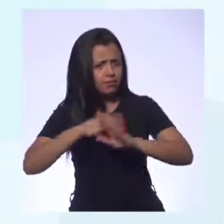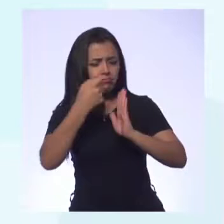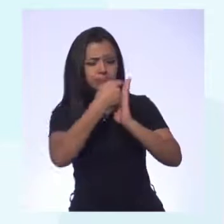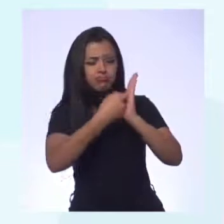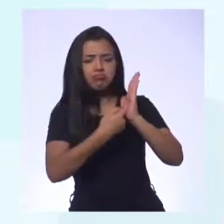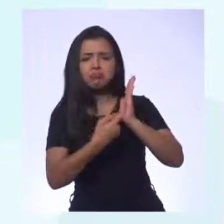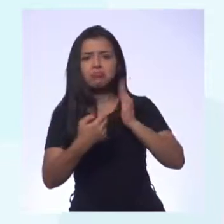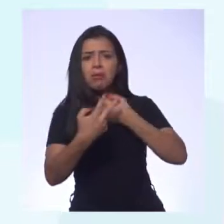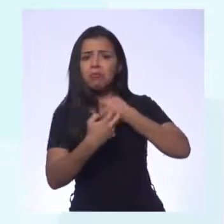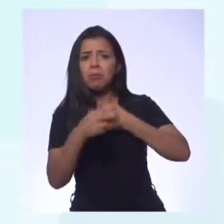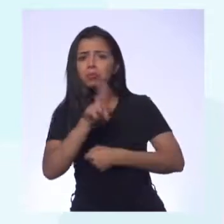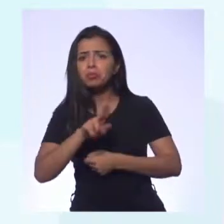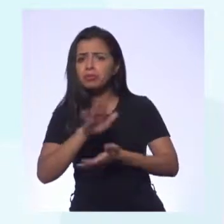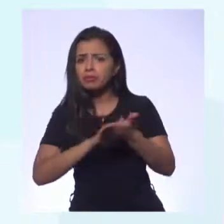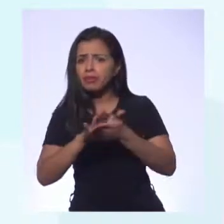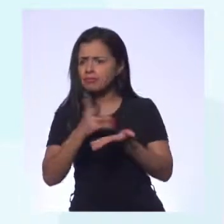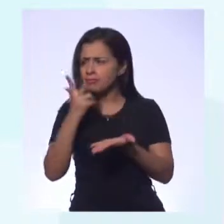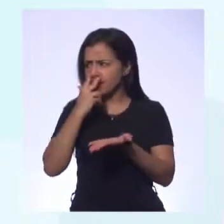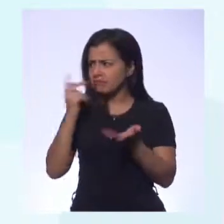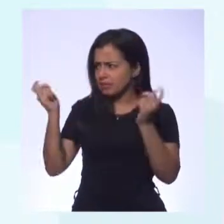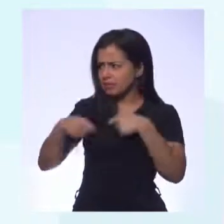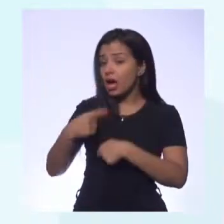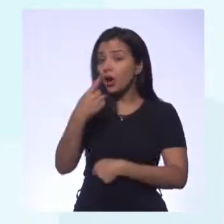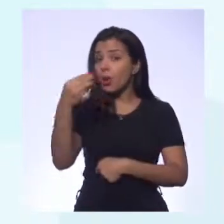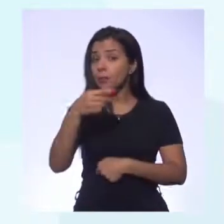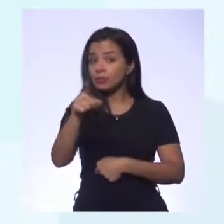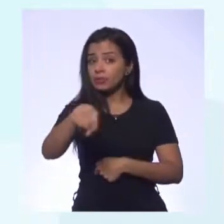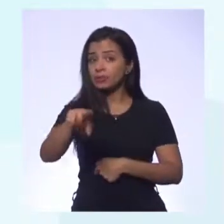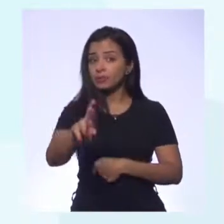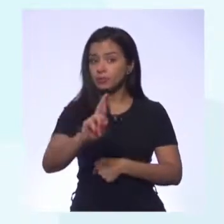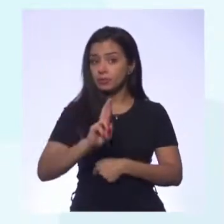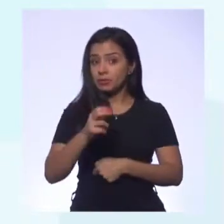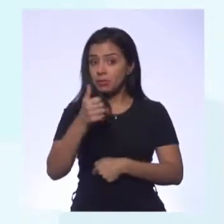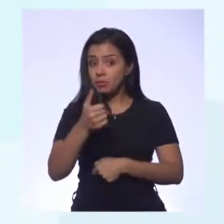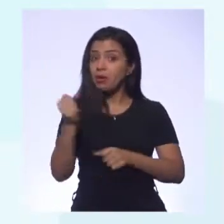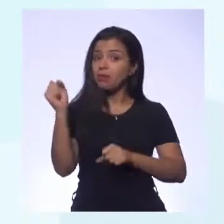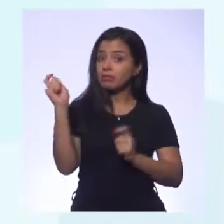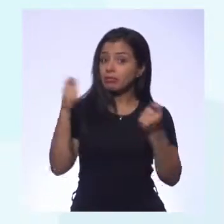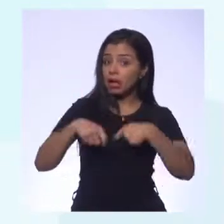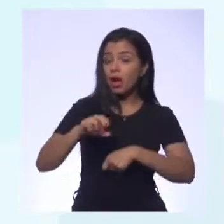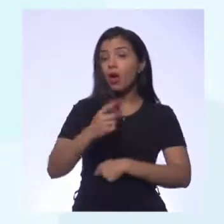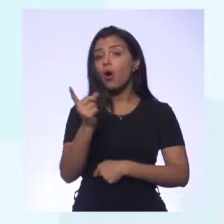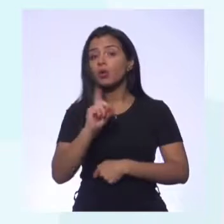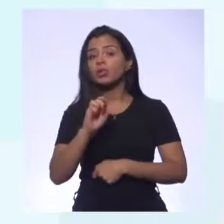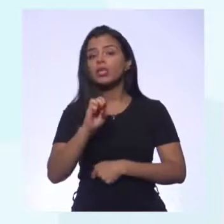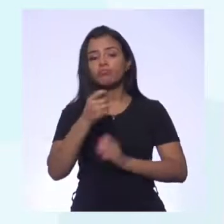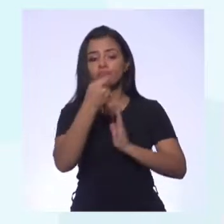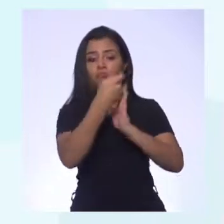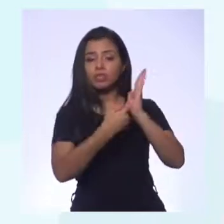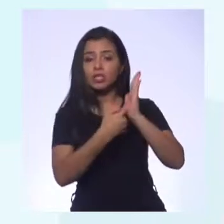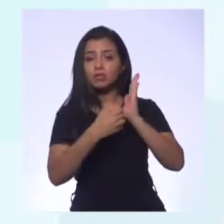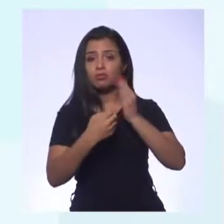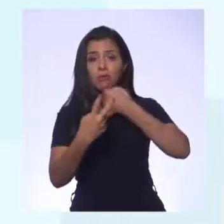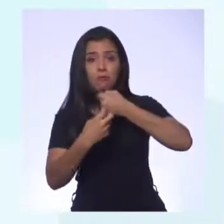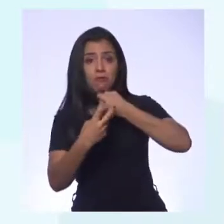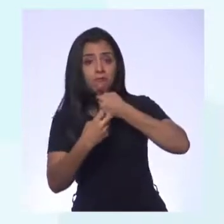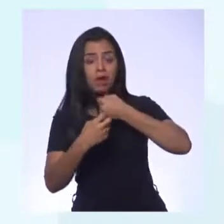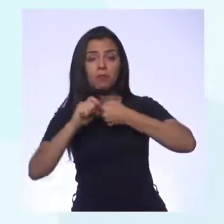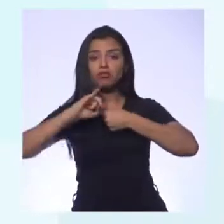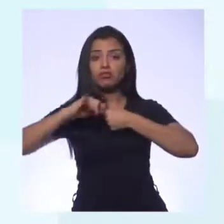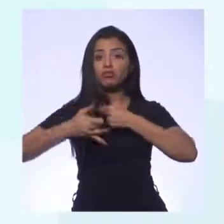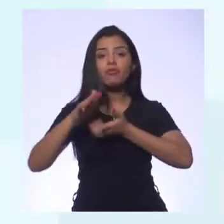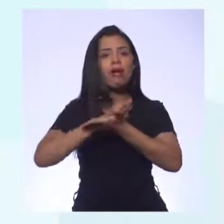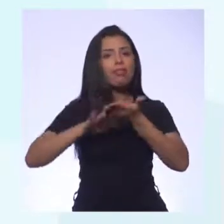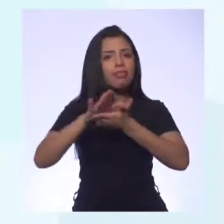como, Elaine? Então, vamos deixar para eles responderem 1 minuto. Se há possibilidade de ter um texto sem verbos e sem adjetivos, eu não